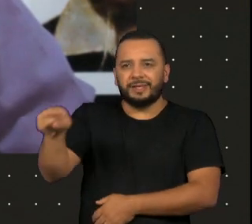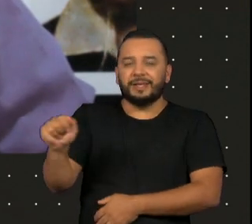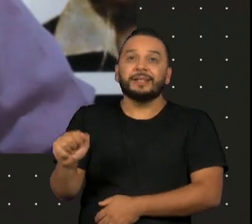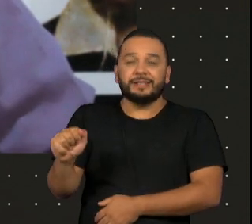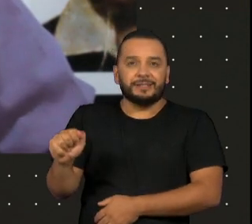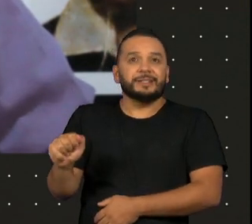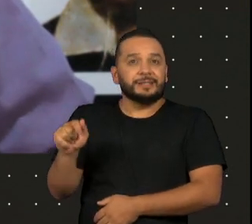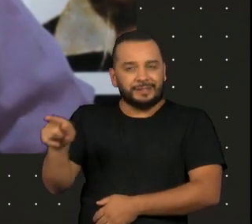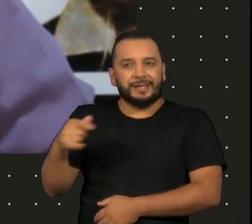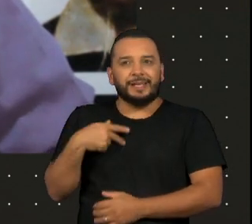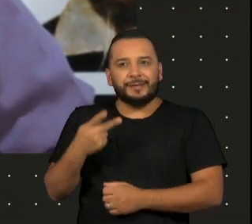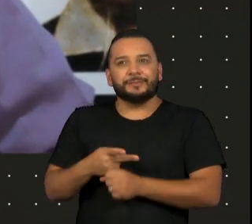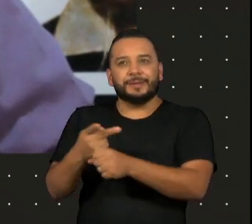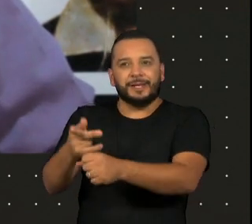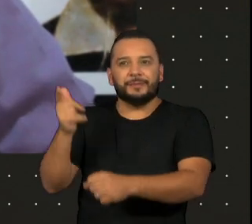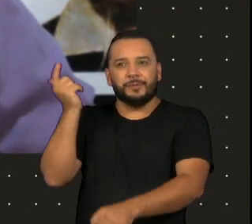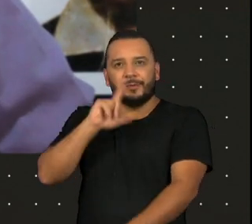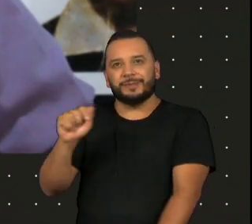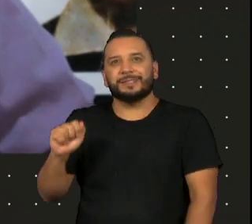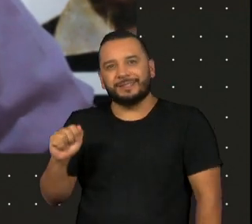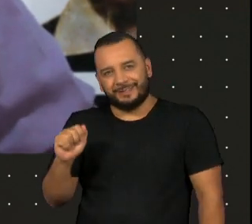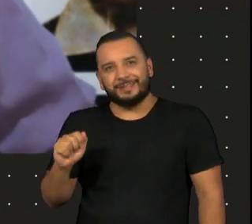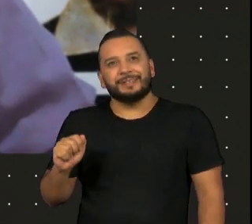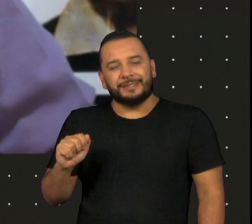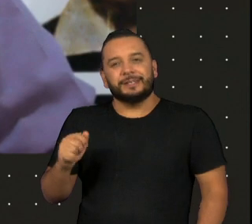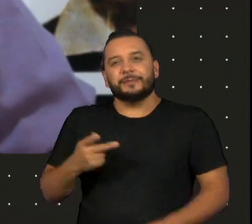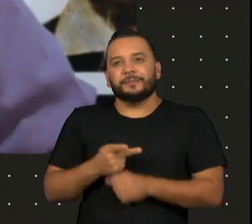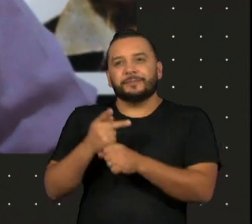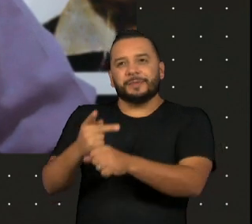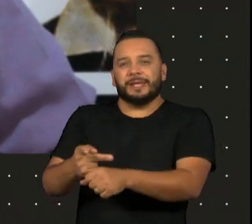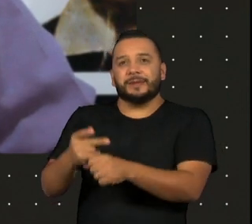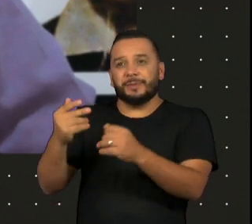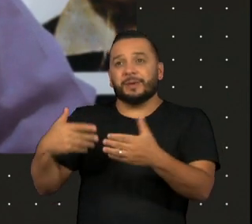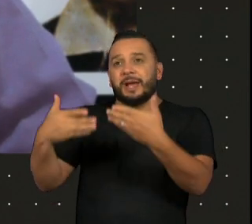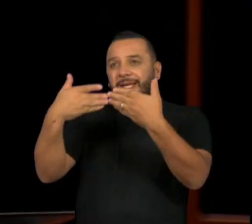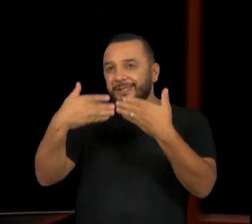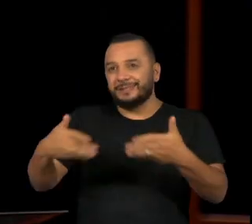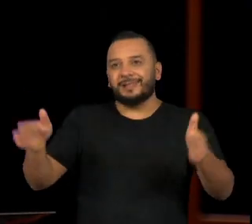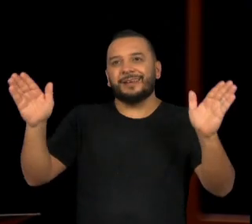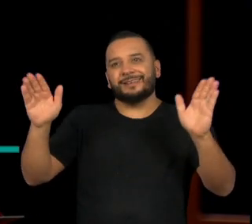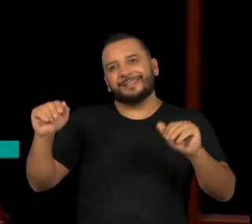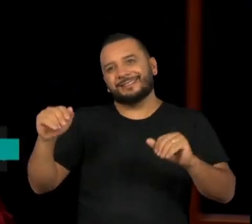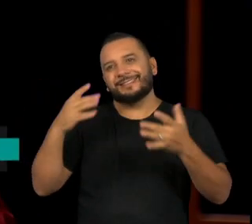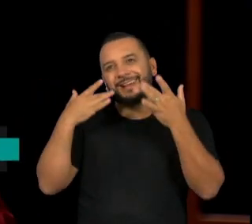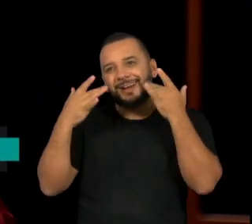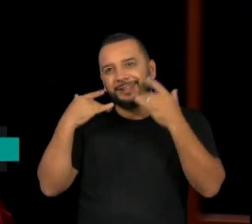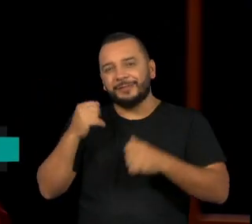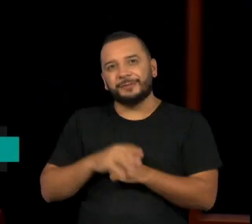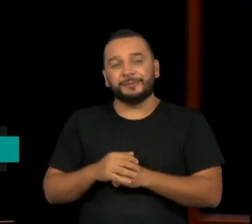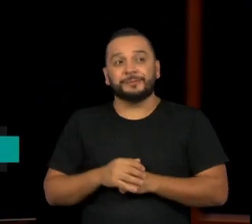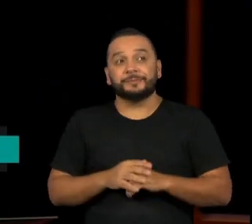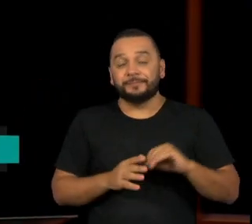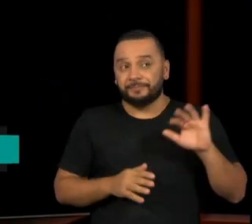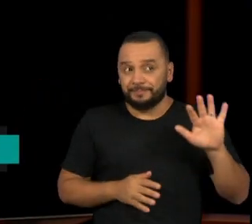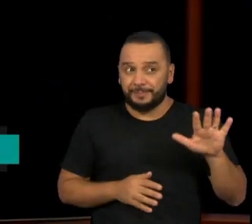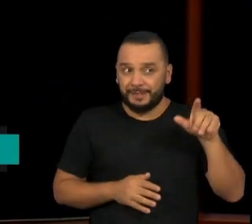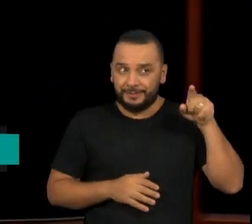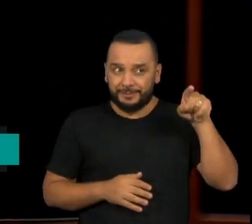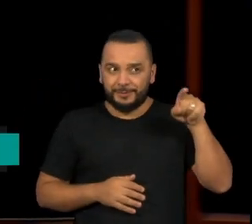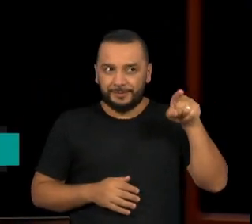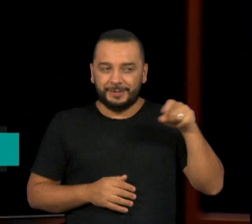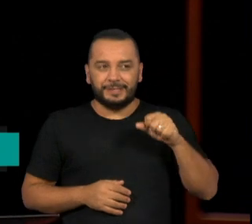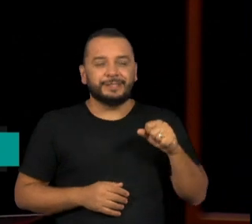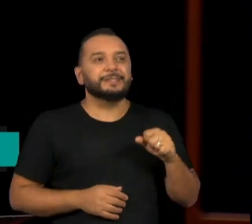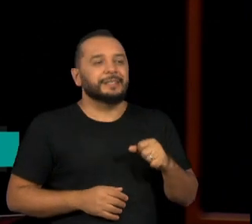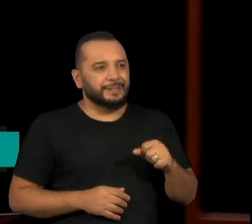acabou ganhando esse prêmio, o primeiro prêmio de revelação. E eu fiquei super, super feliz. Agora, Celso, ao longo do tempo, você vem investindo